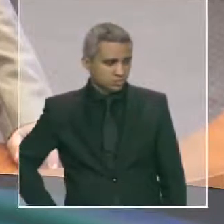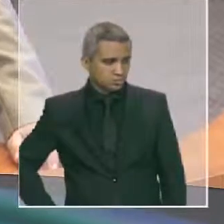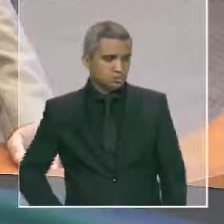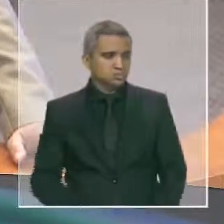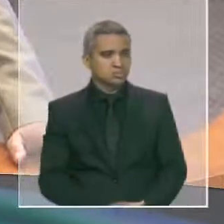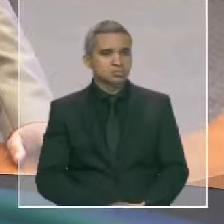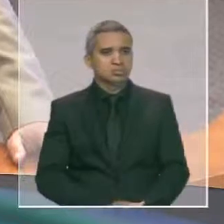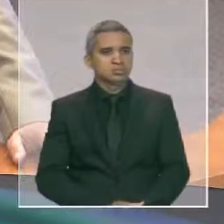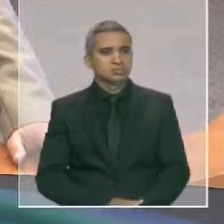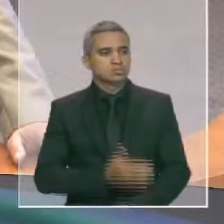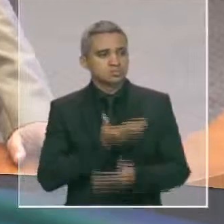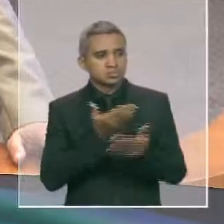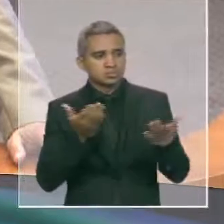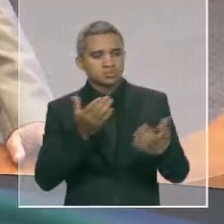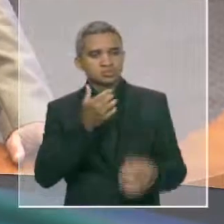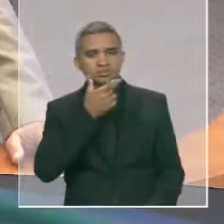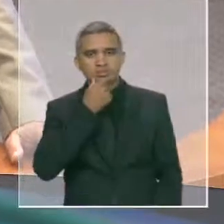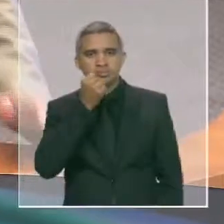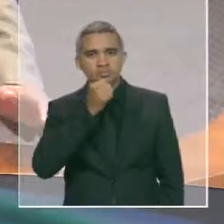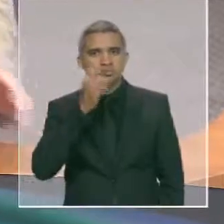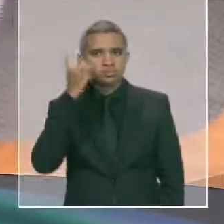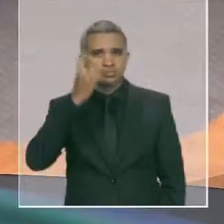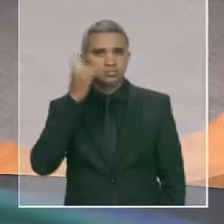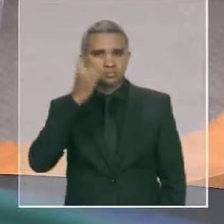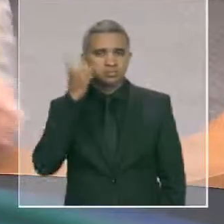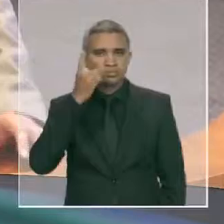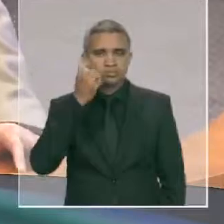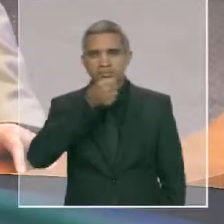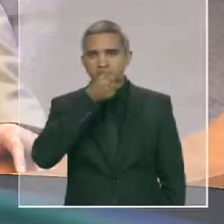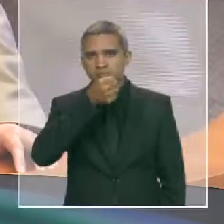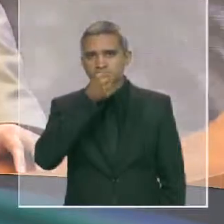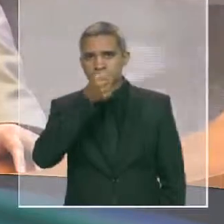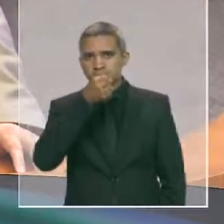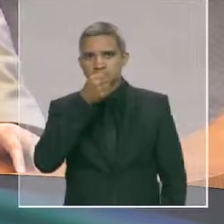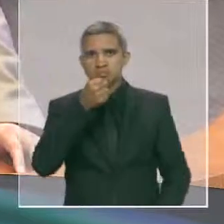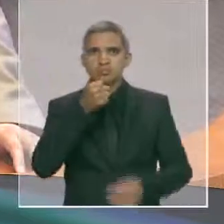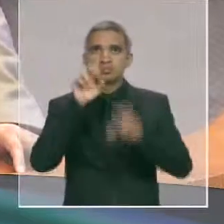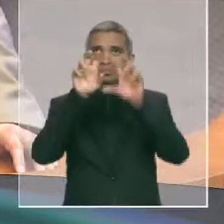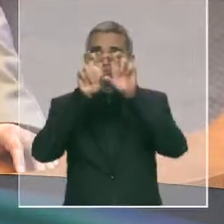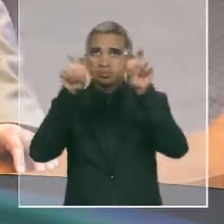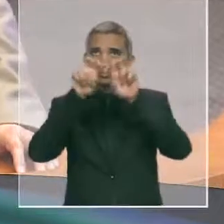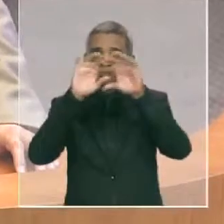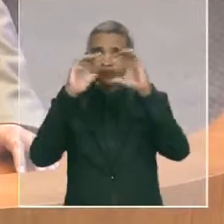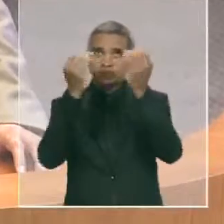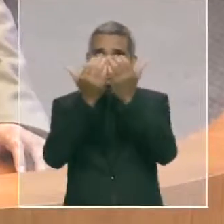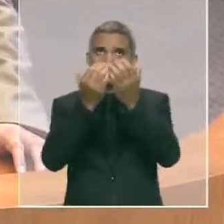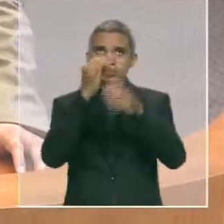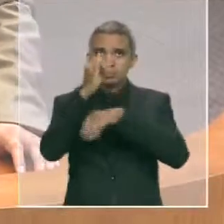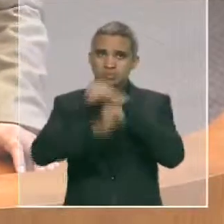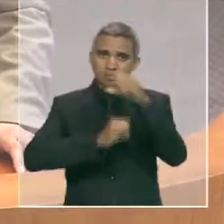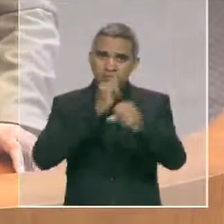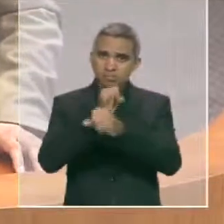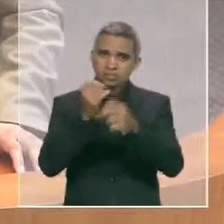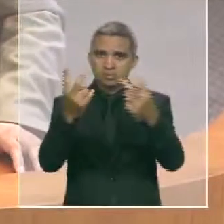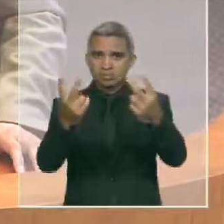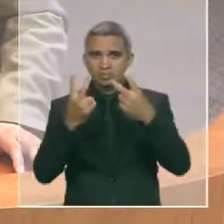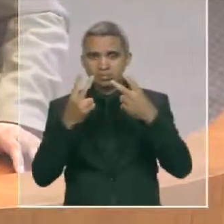excelentíssimos senhores deputados, imprensa, galeria, internautas, telespectadores da TV Assembleia, a todos que nos